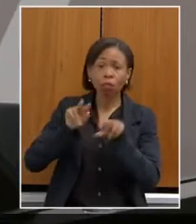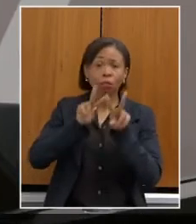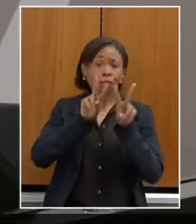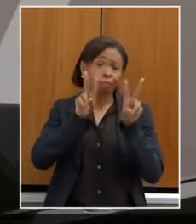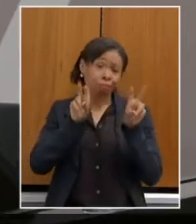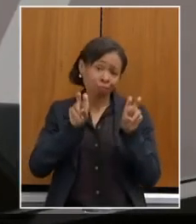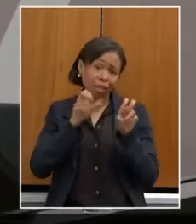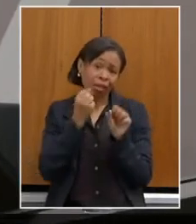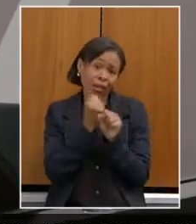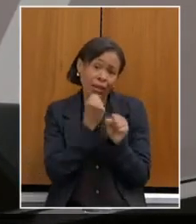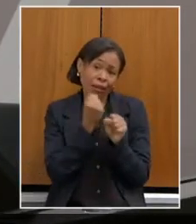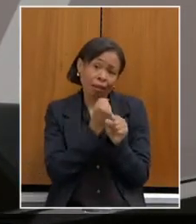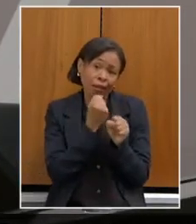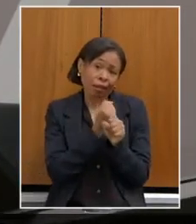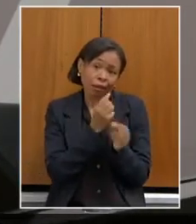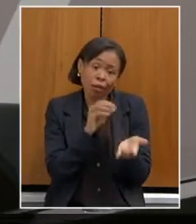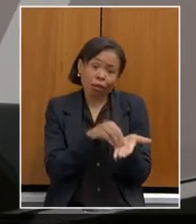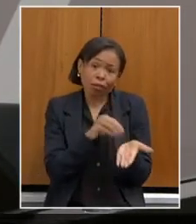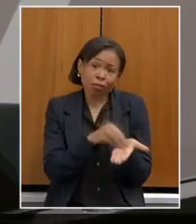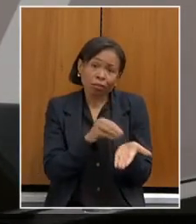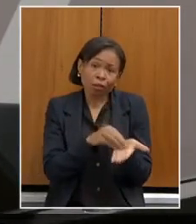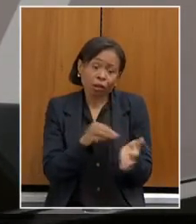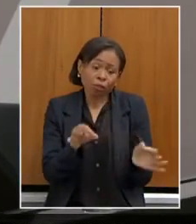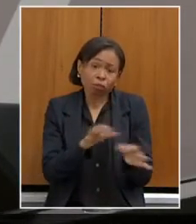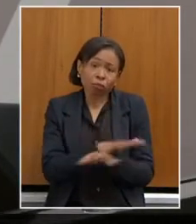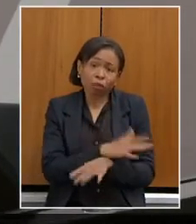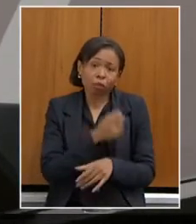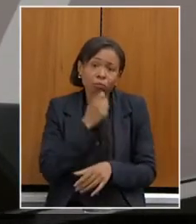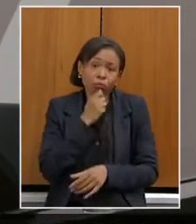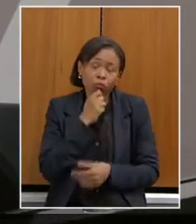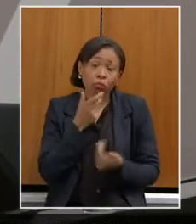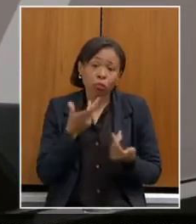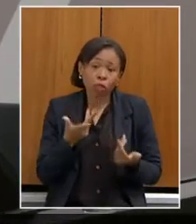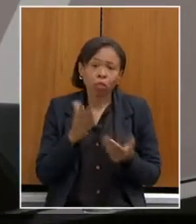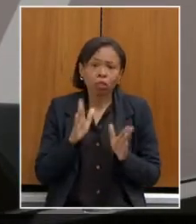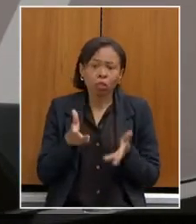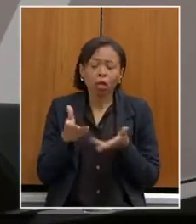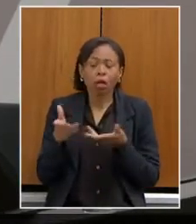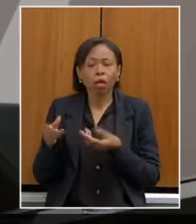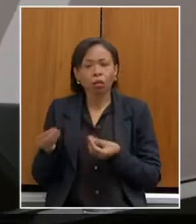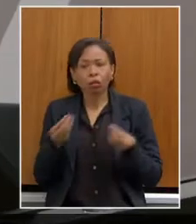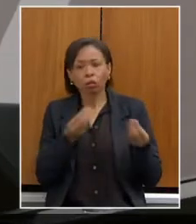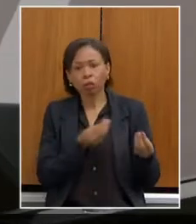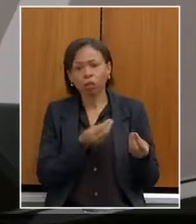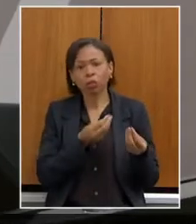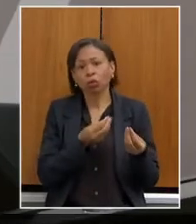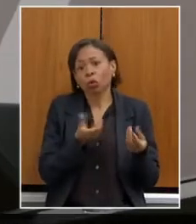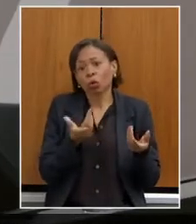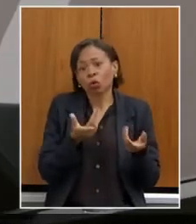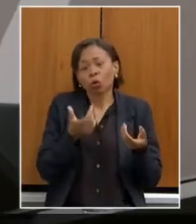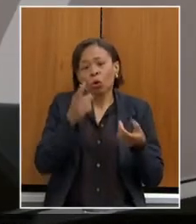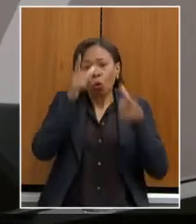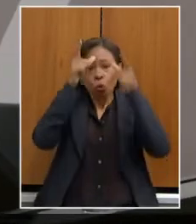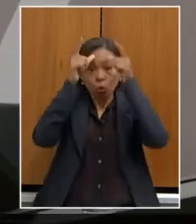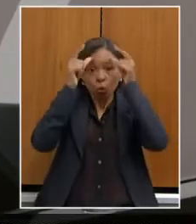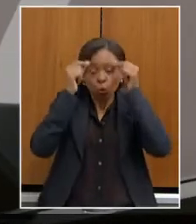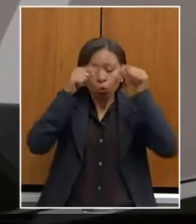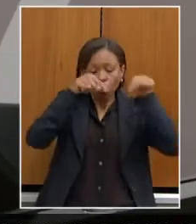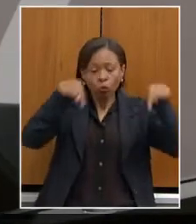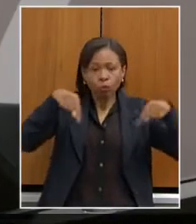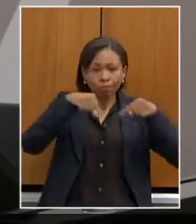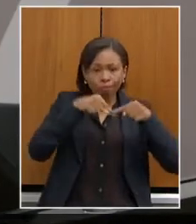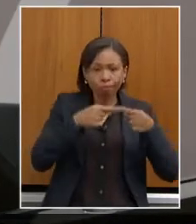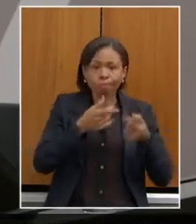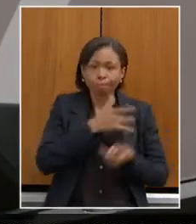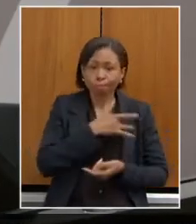obras inacabadas já levamos lá para o senhor por exemplo um posto de saúde que o governo passado não quis pagar o término dele em